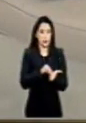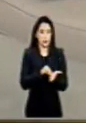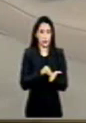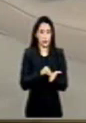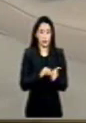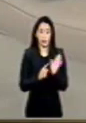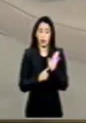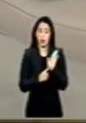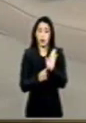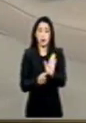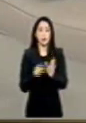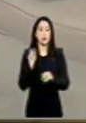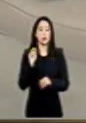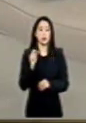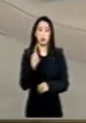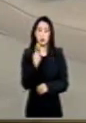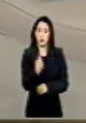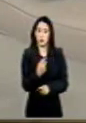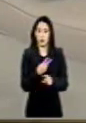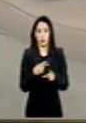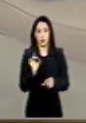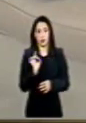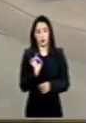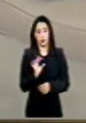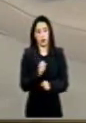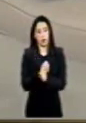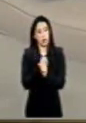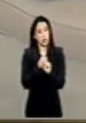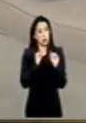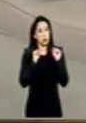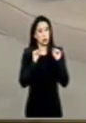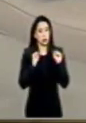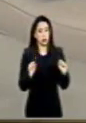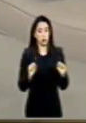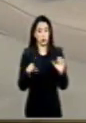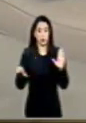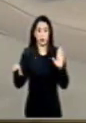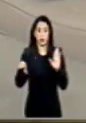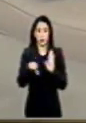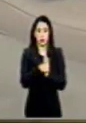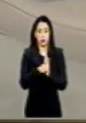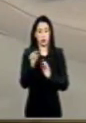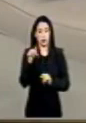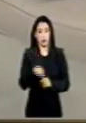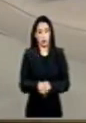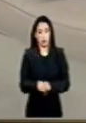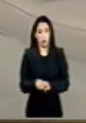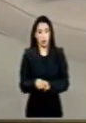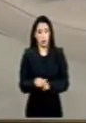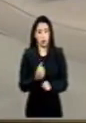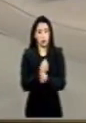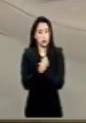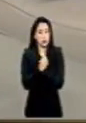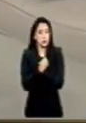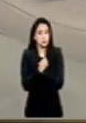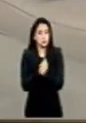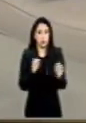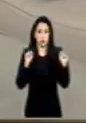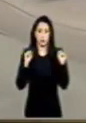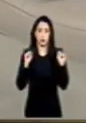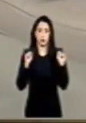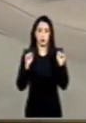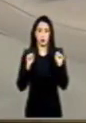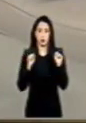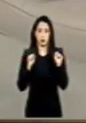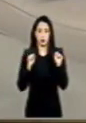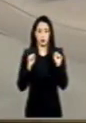aponta para uma coisa apenas. É impossível ter crime aqui. É impossível. E isso é